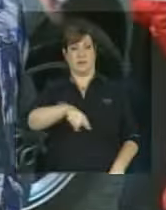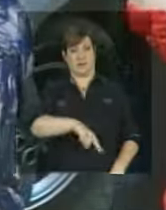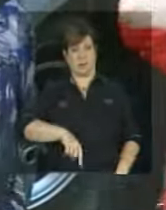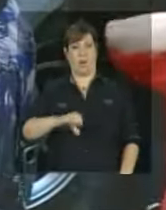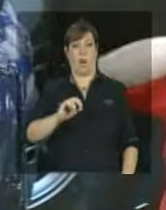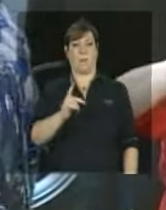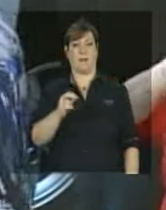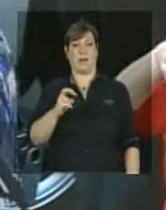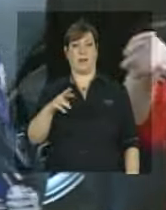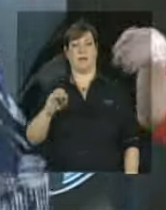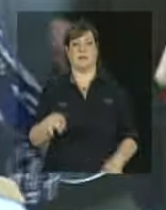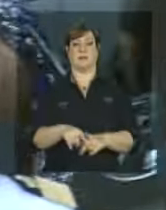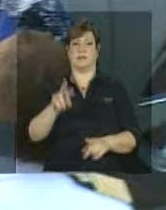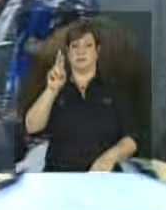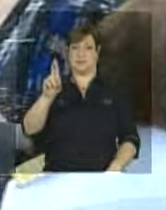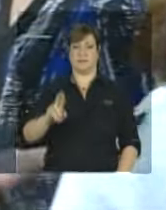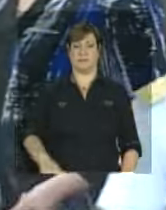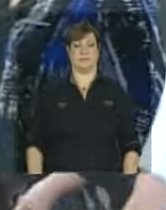pela obra.